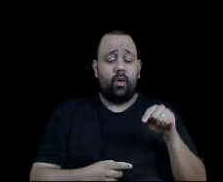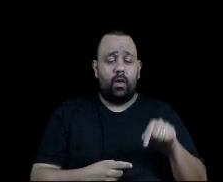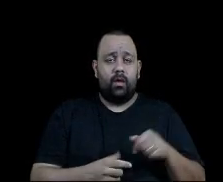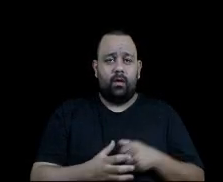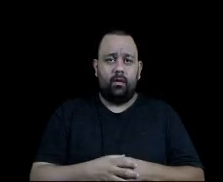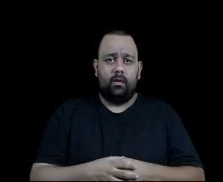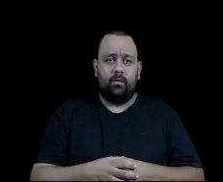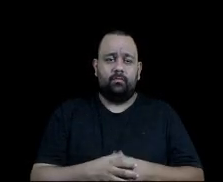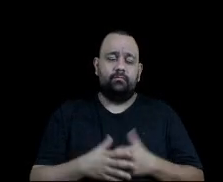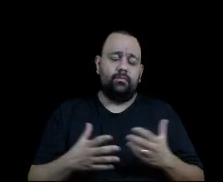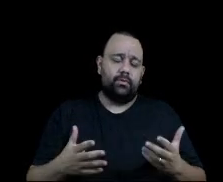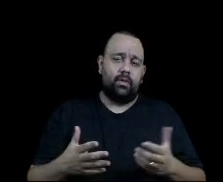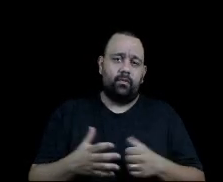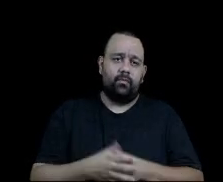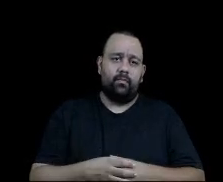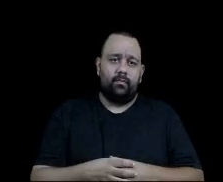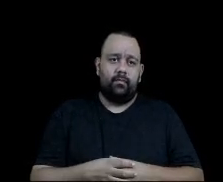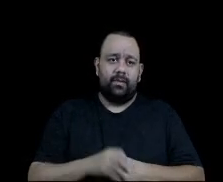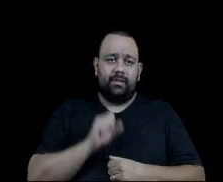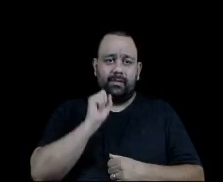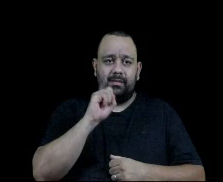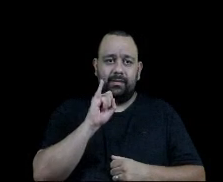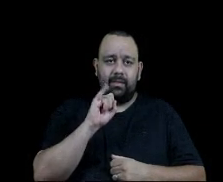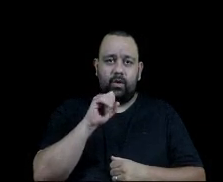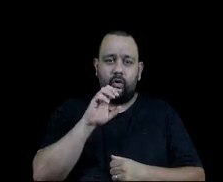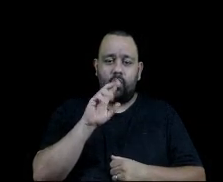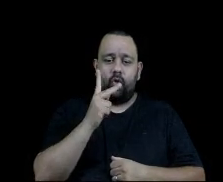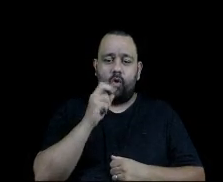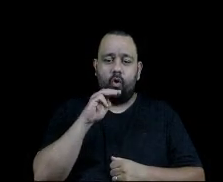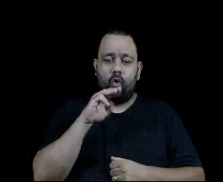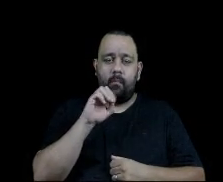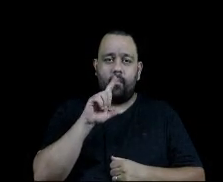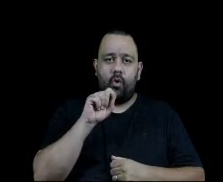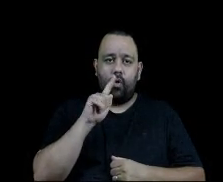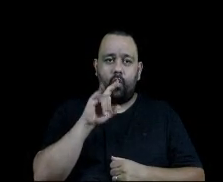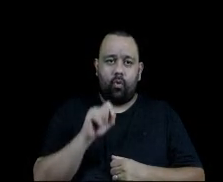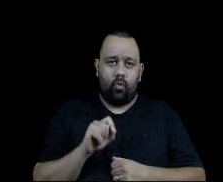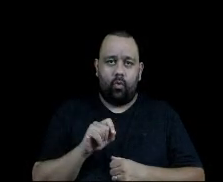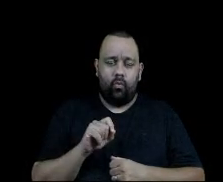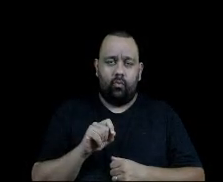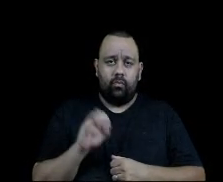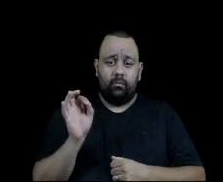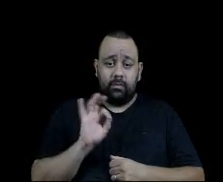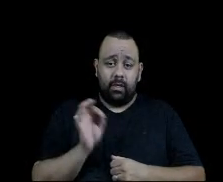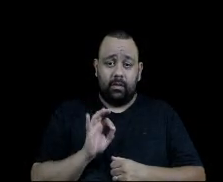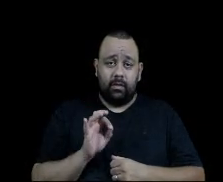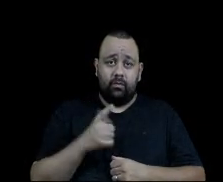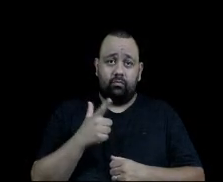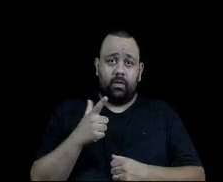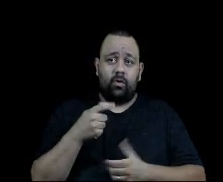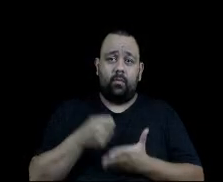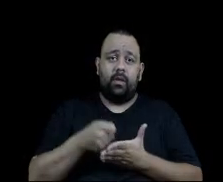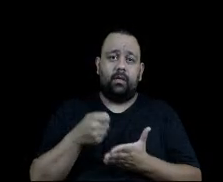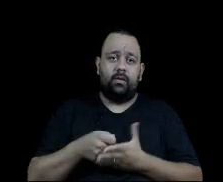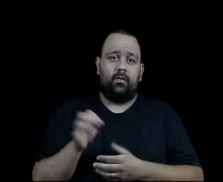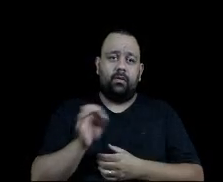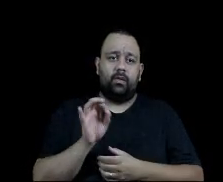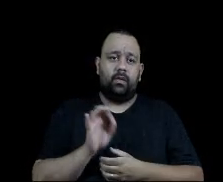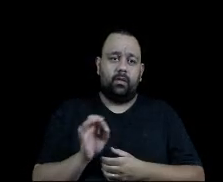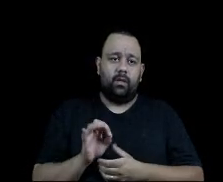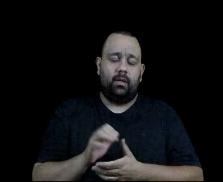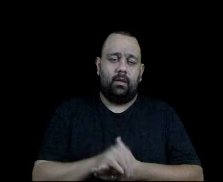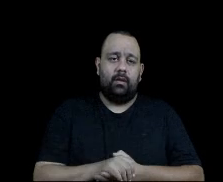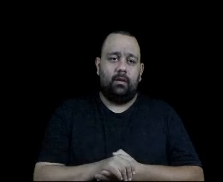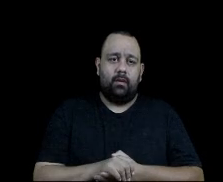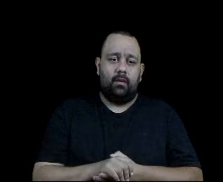cumpridas. Não é aquilo que... É que assim, se você não homologou uma licitação, ela não é uma obrigação ainda. Sim. Então,